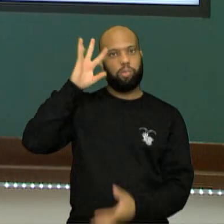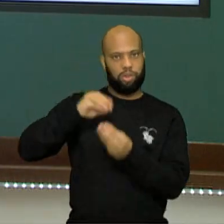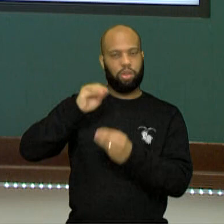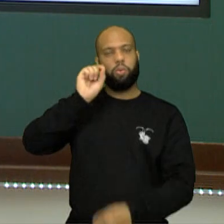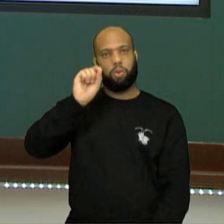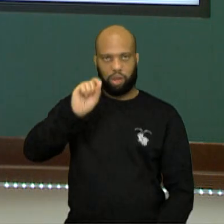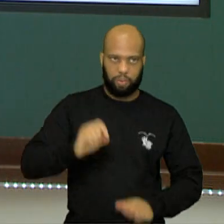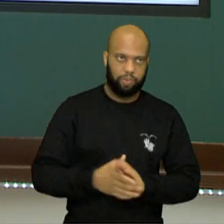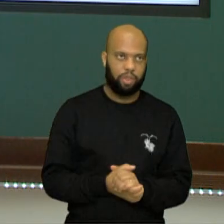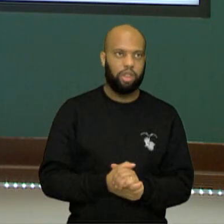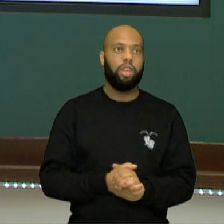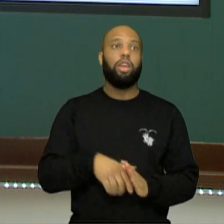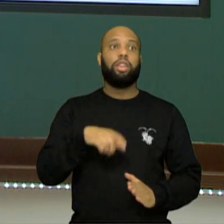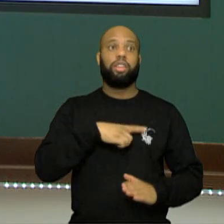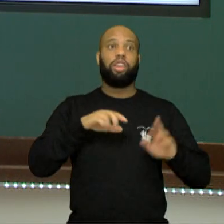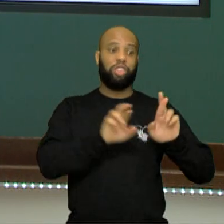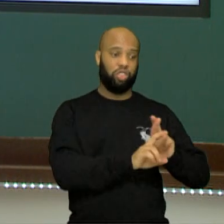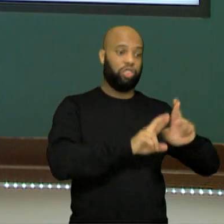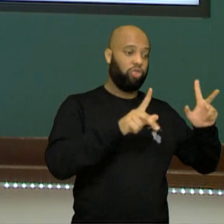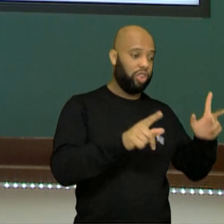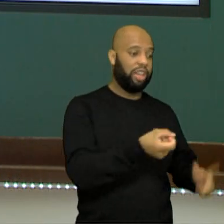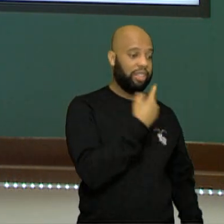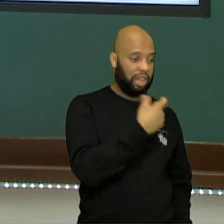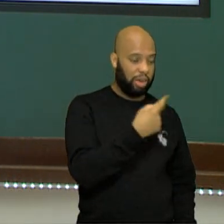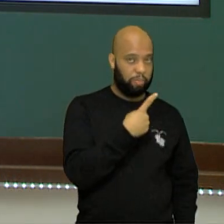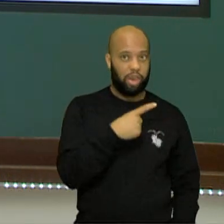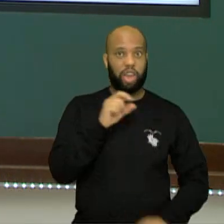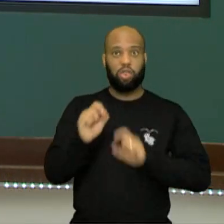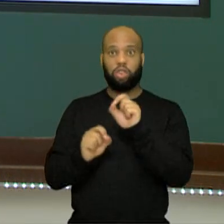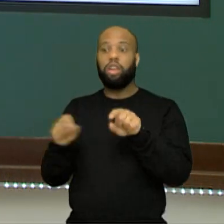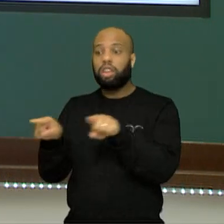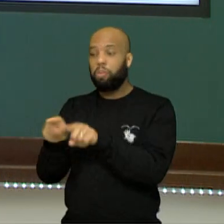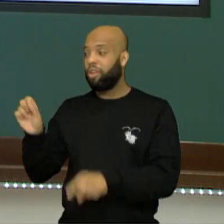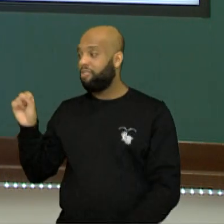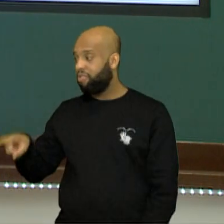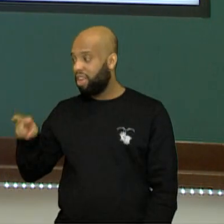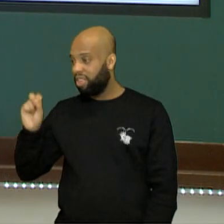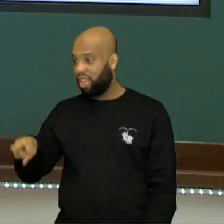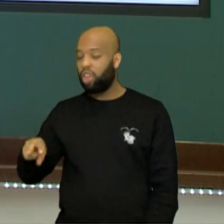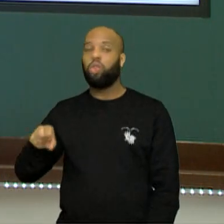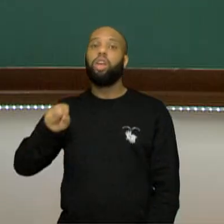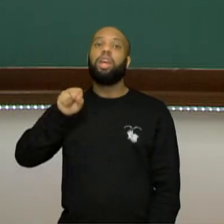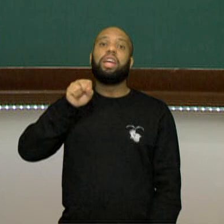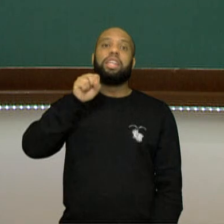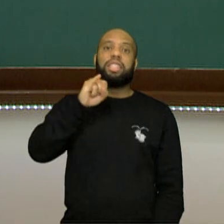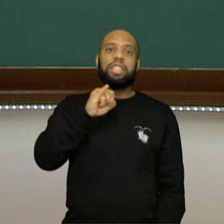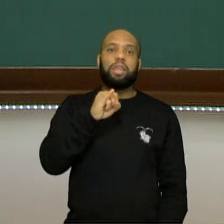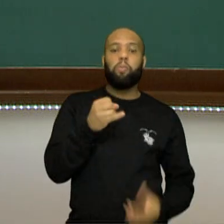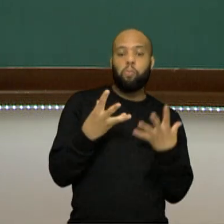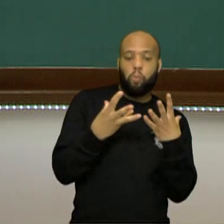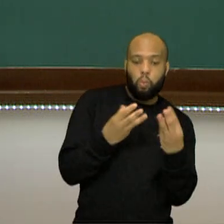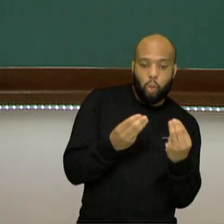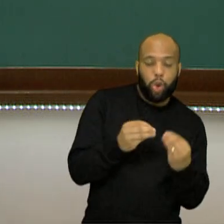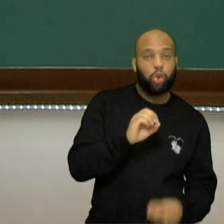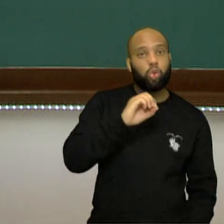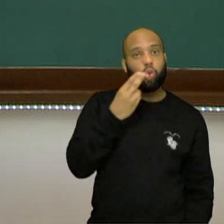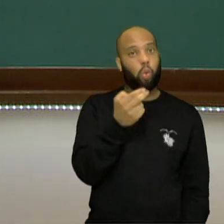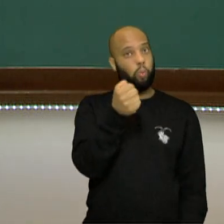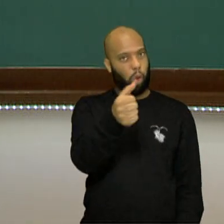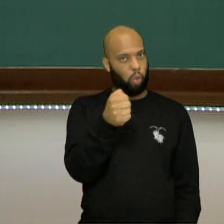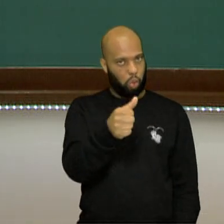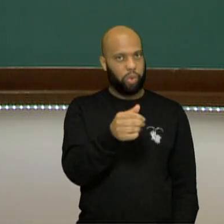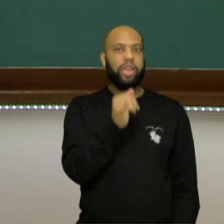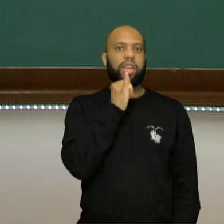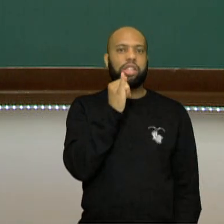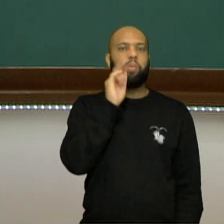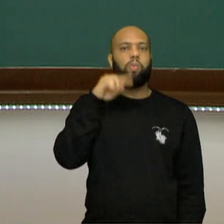de vocês. A diferença entre o remédio e o veneno é a dose. Não é porque a gente está trabalhando com plantas medicinais